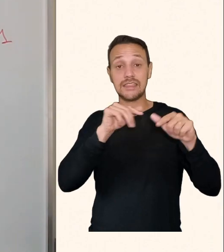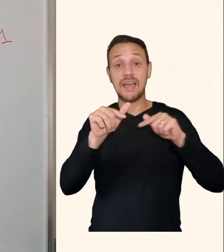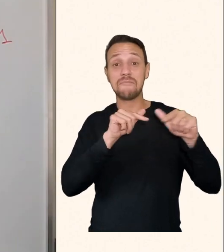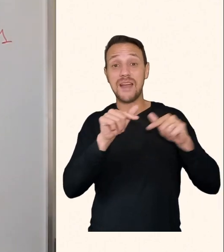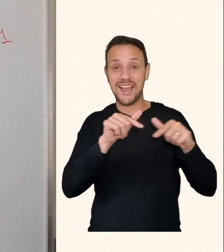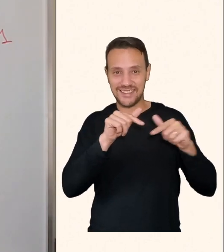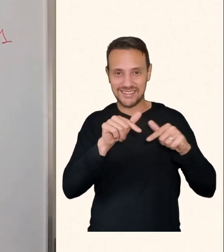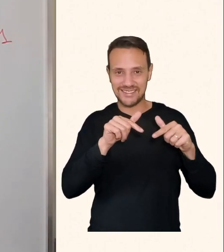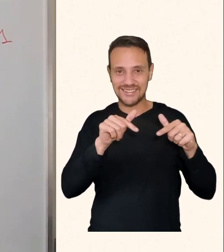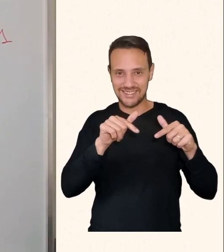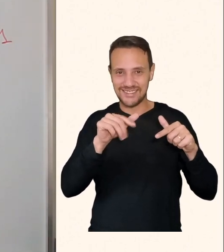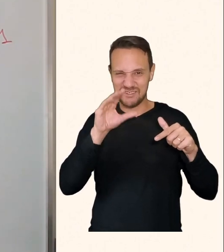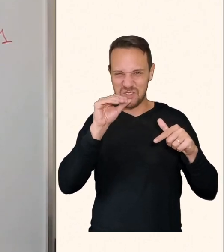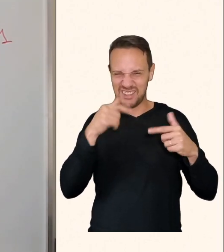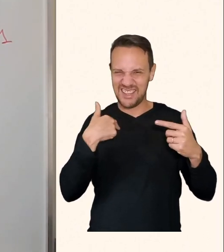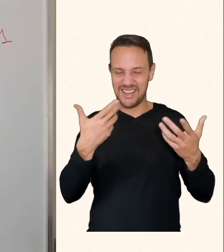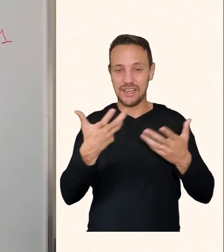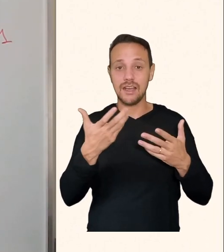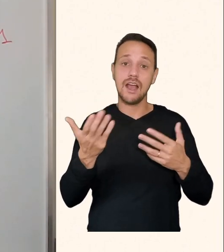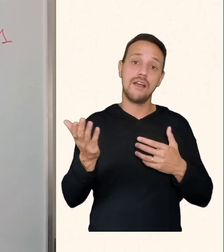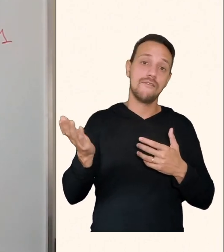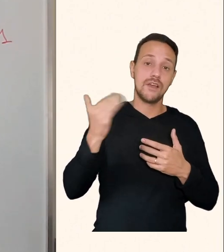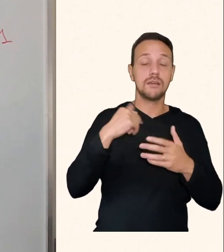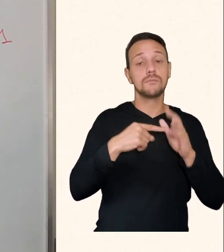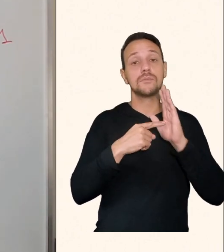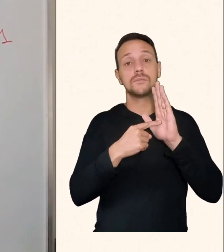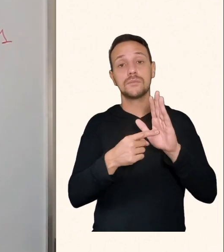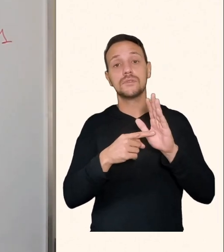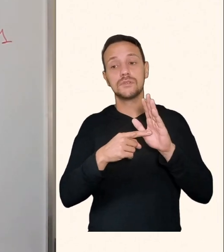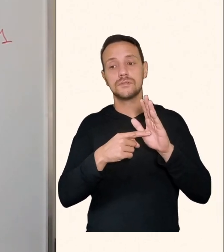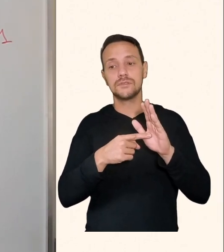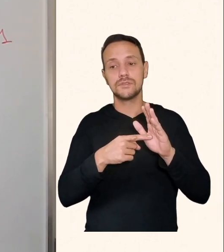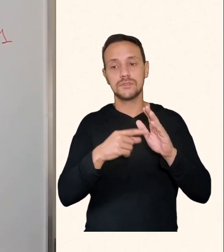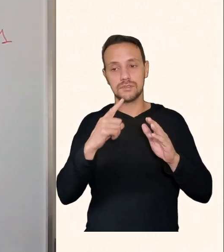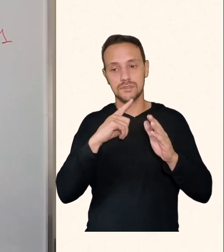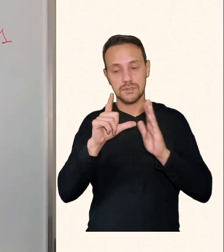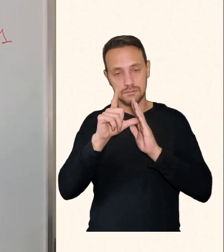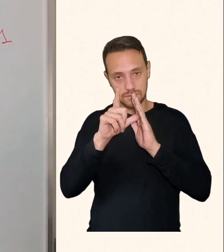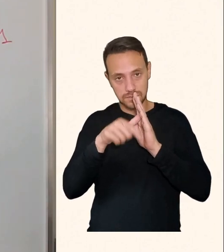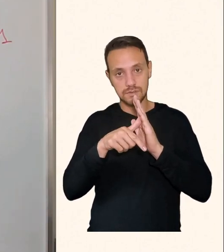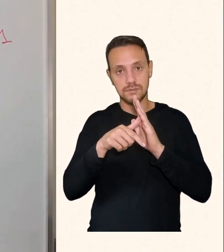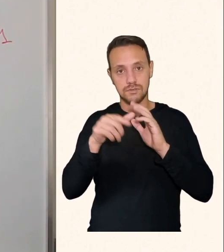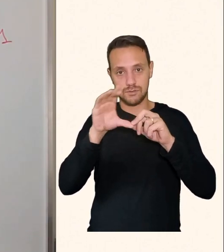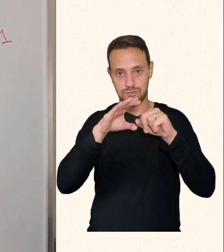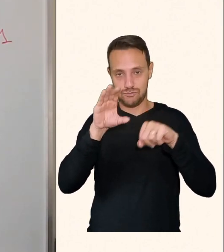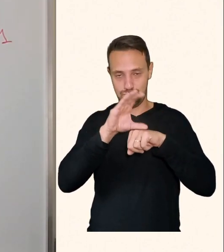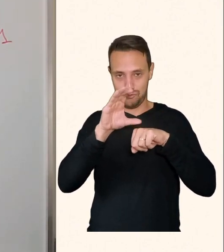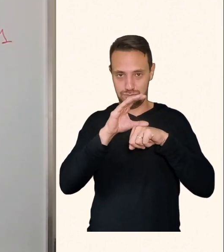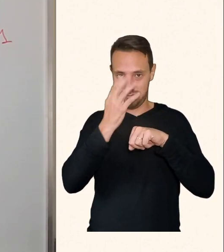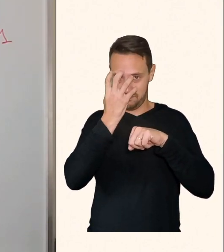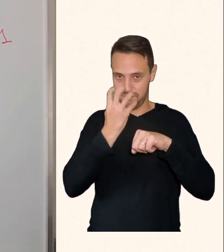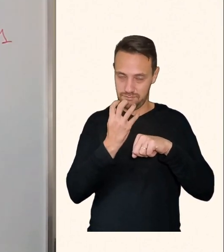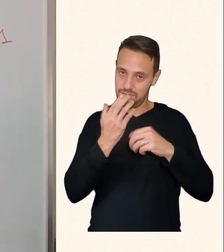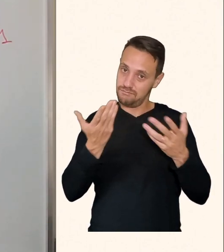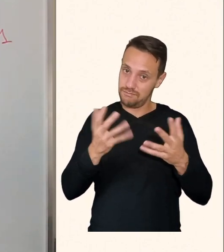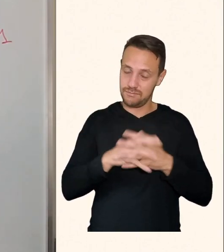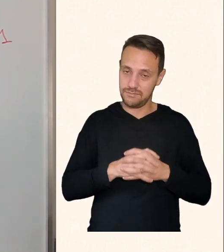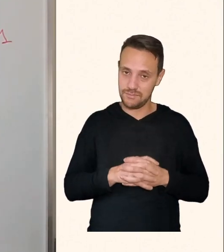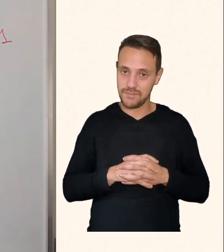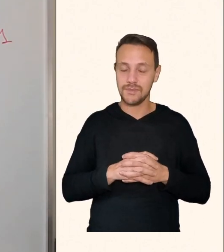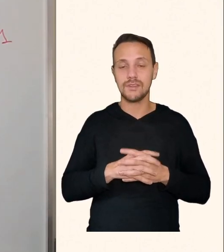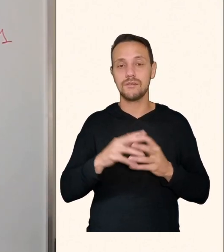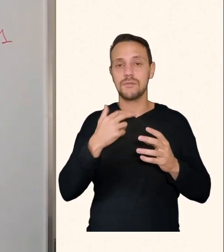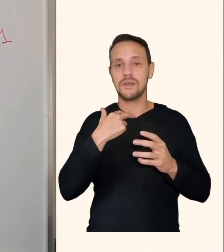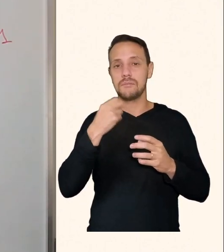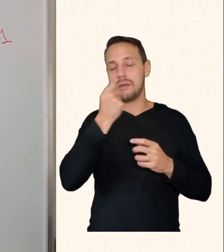stand-up e vai dar uma palhinha para a gente aqui hoje. Legal? Mas como esse é um curso sério, também não vou deixar ele contando piada